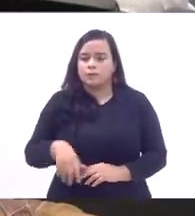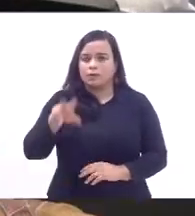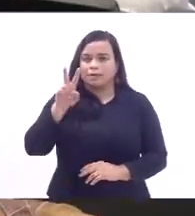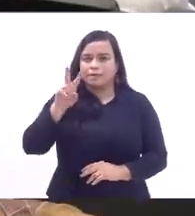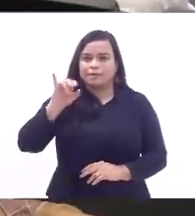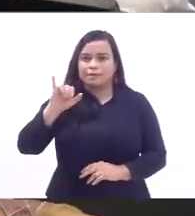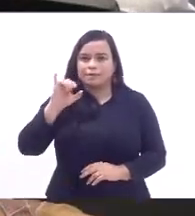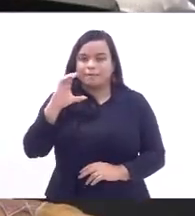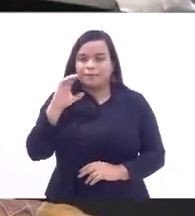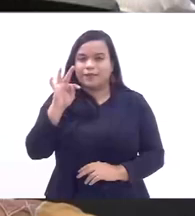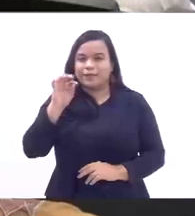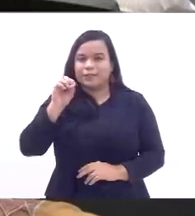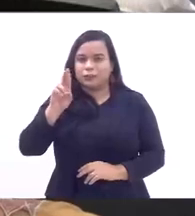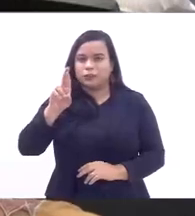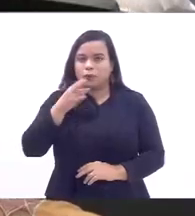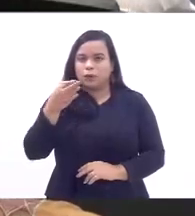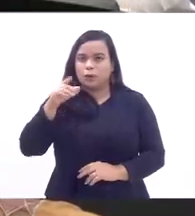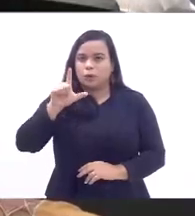Victor Lúcio,